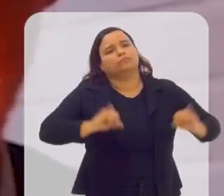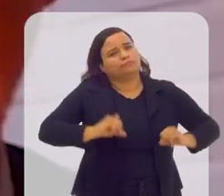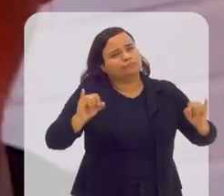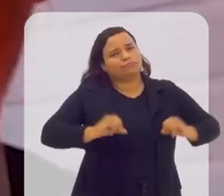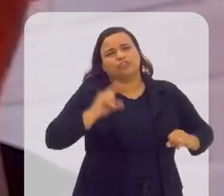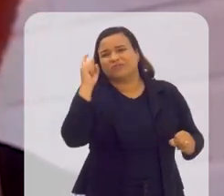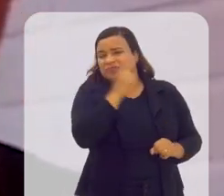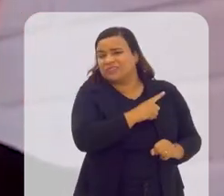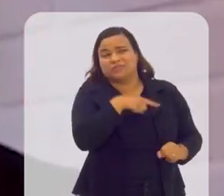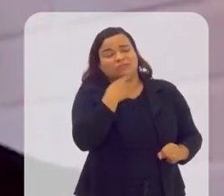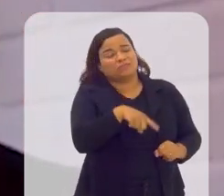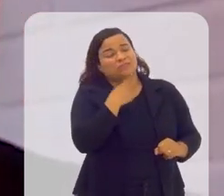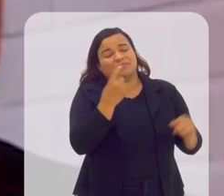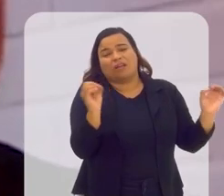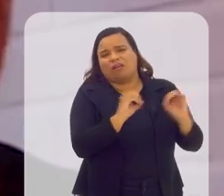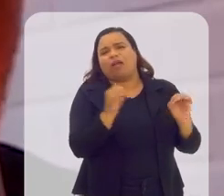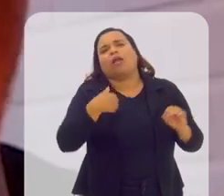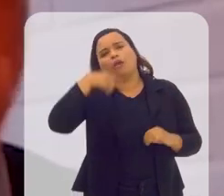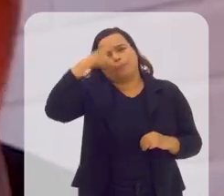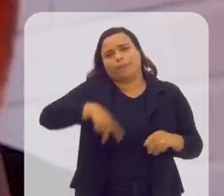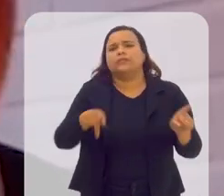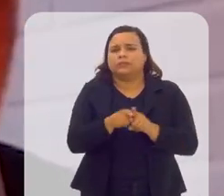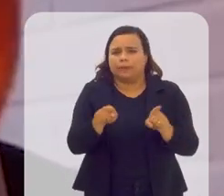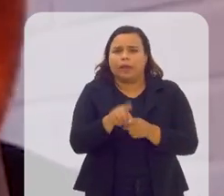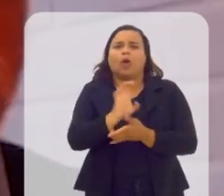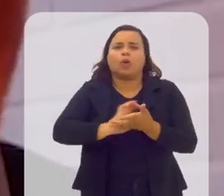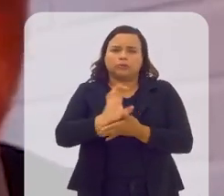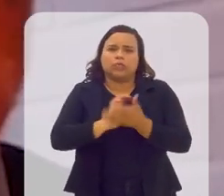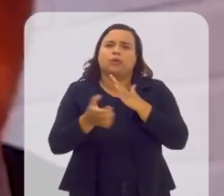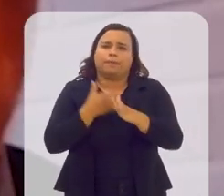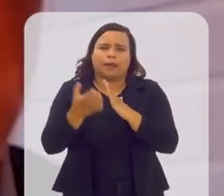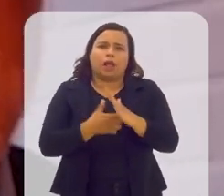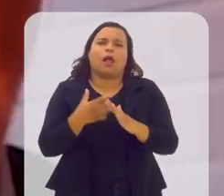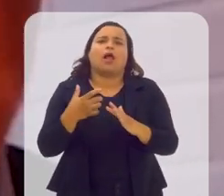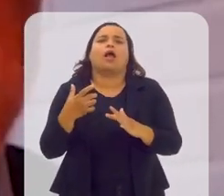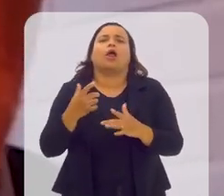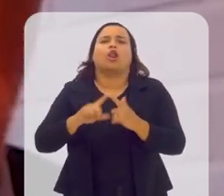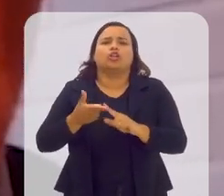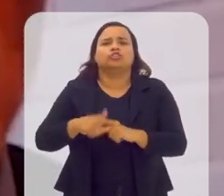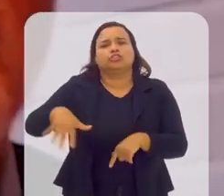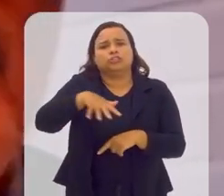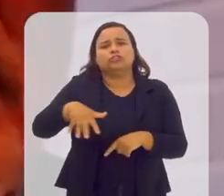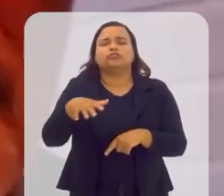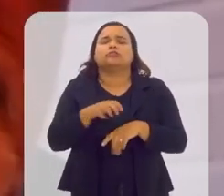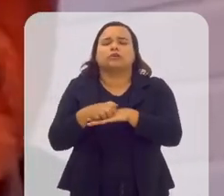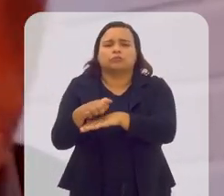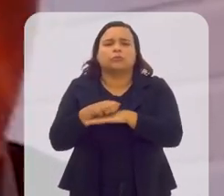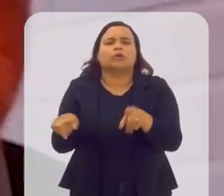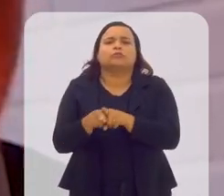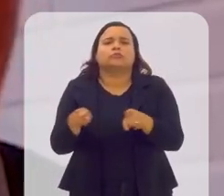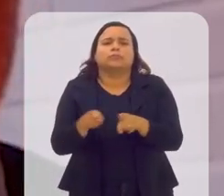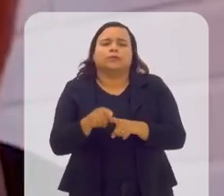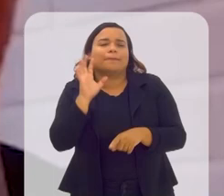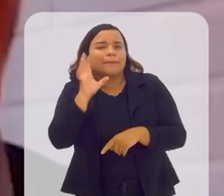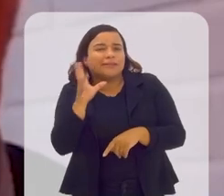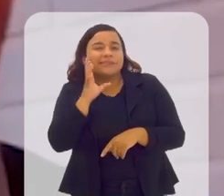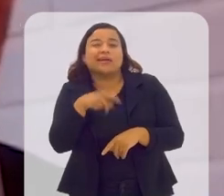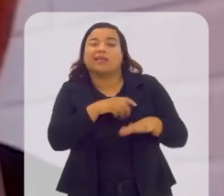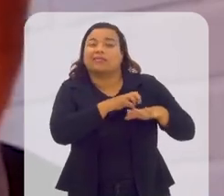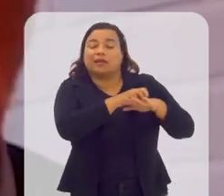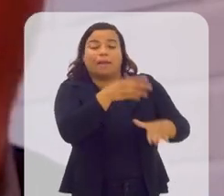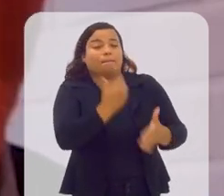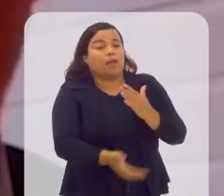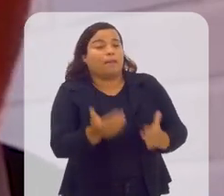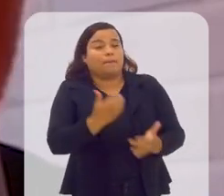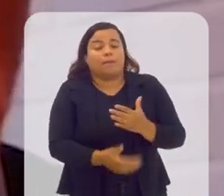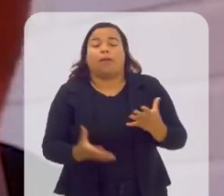sabe disso. Eu presido também o Conselho Empresarial de Logística e Transporte da Ação Comercial, que trata também do setor de passageiros. Então, houve